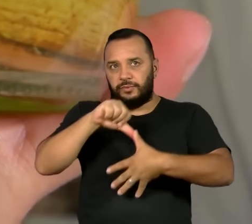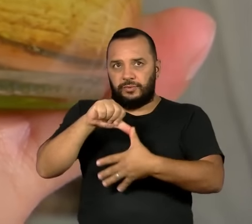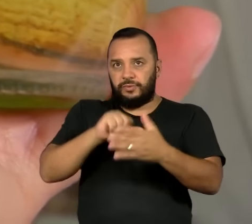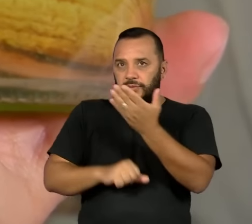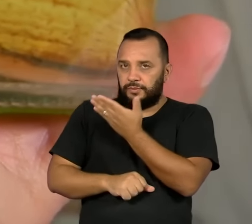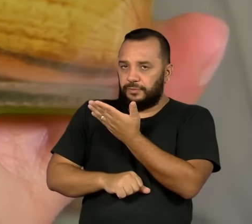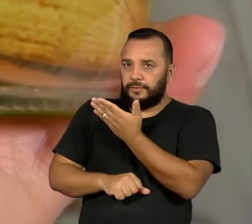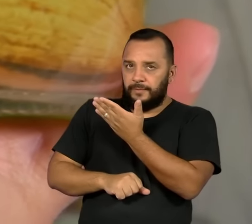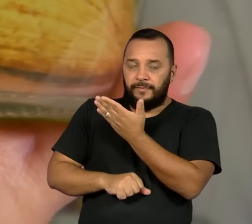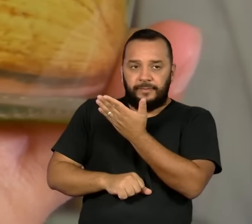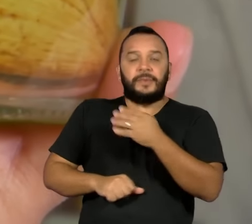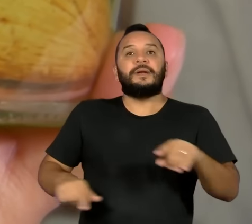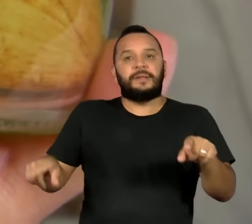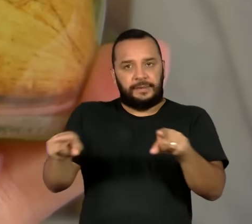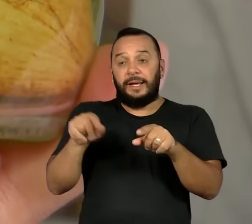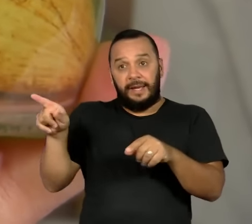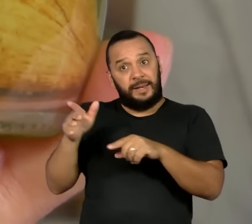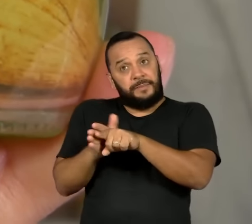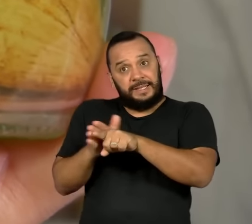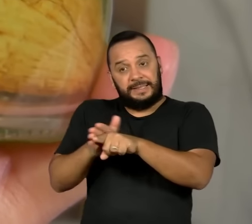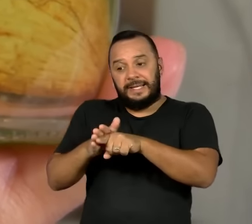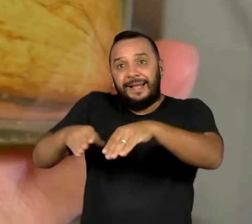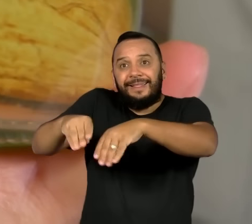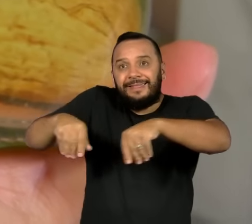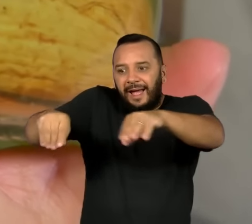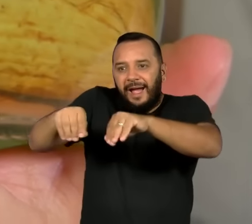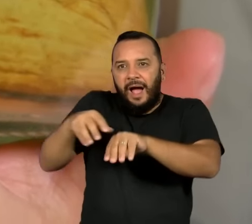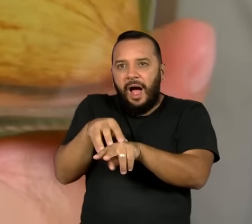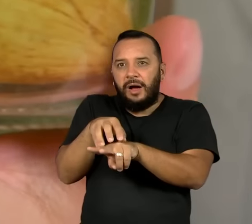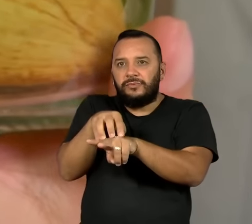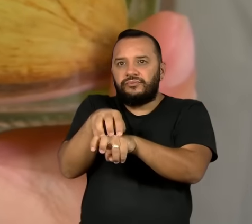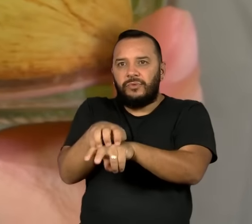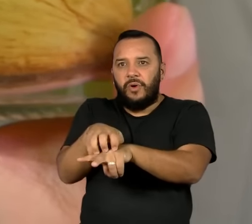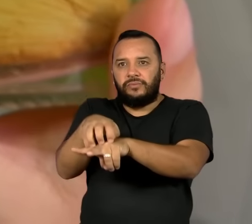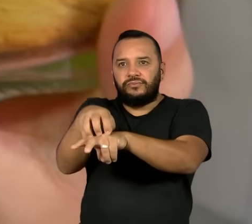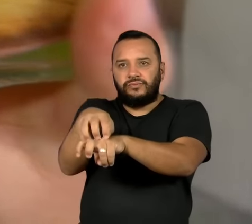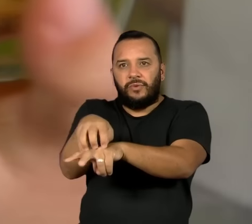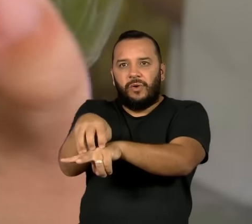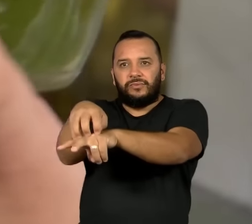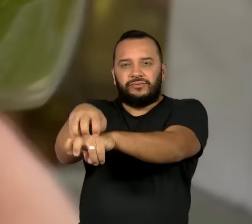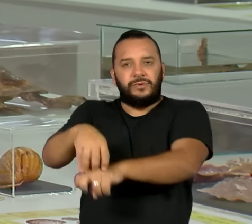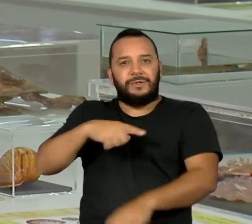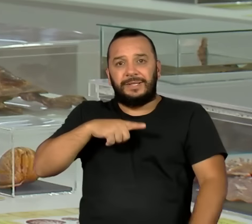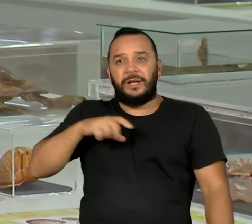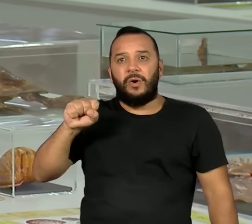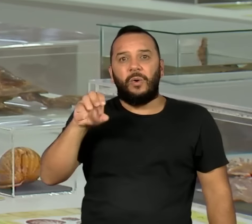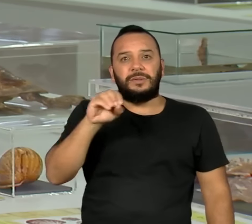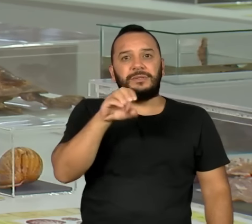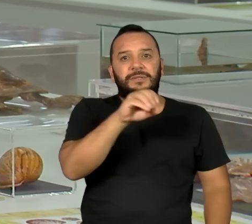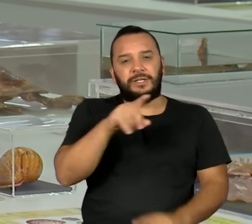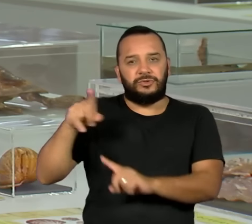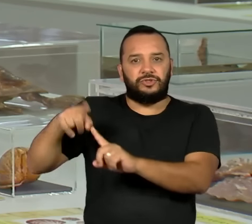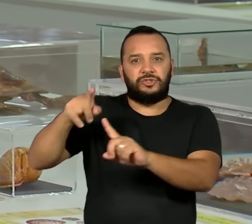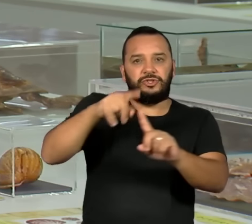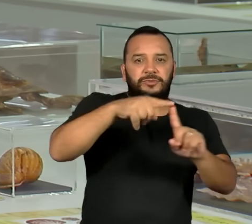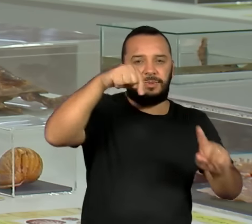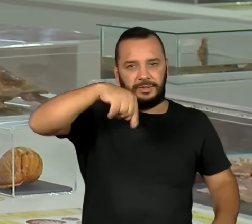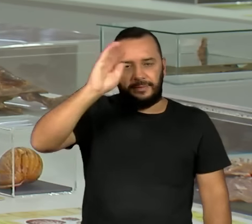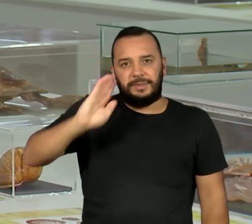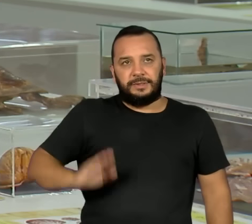pesquisa moluscos terrestres. São cerca de 800 espécies no país. Nós temos muitas espécies que